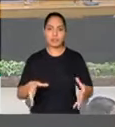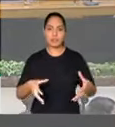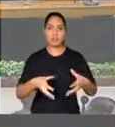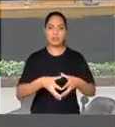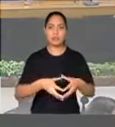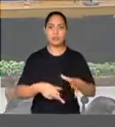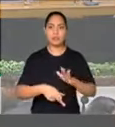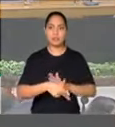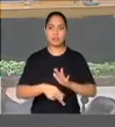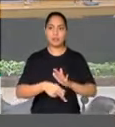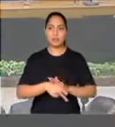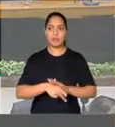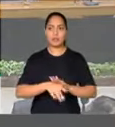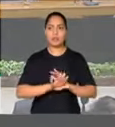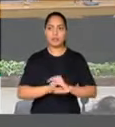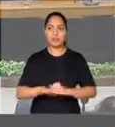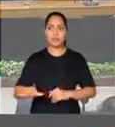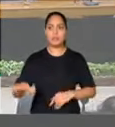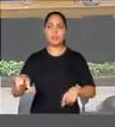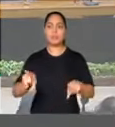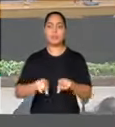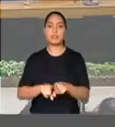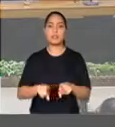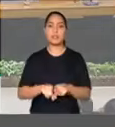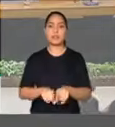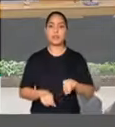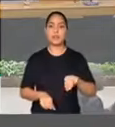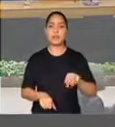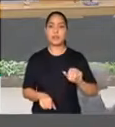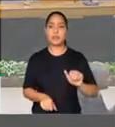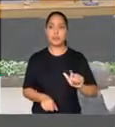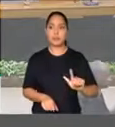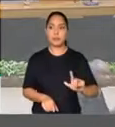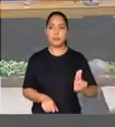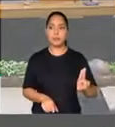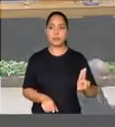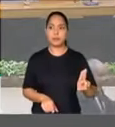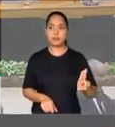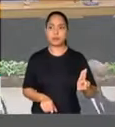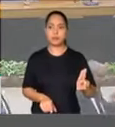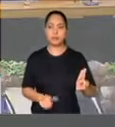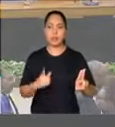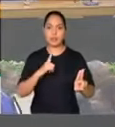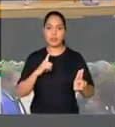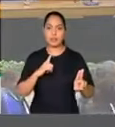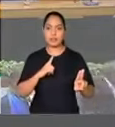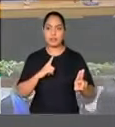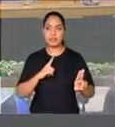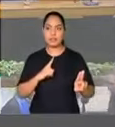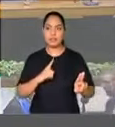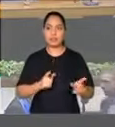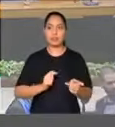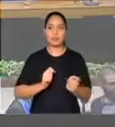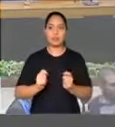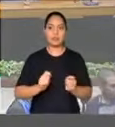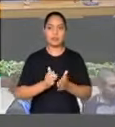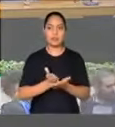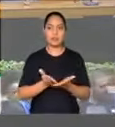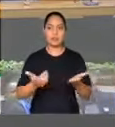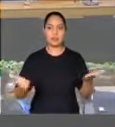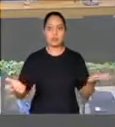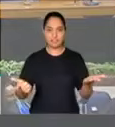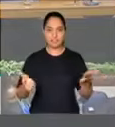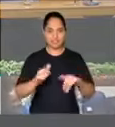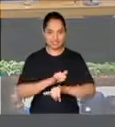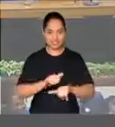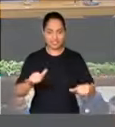para a Infância, da senhora Malu Versosa Mercury, jornalista,